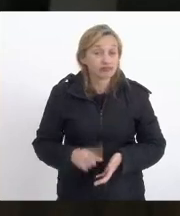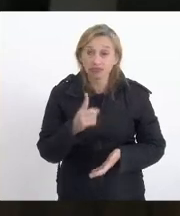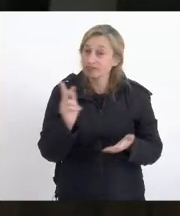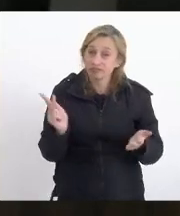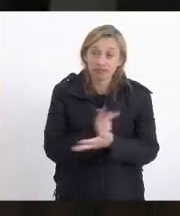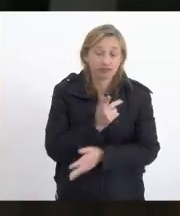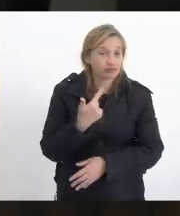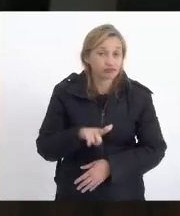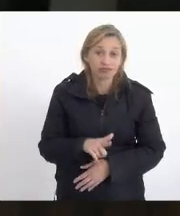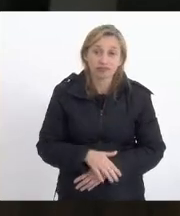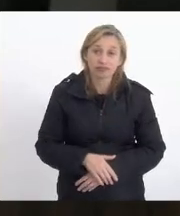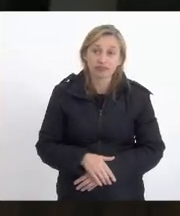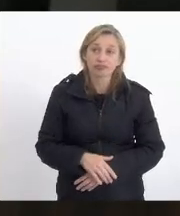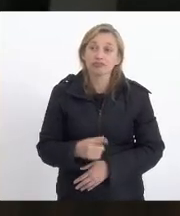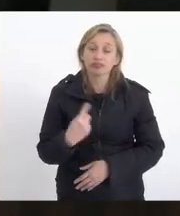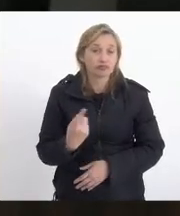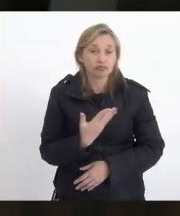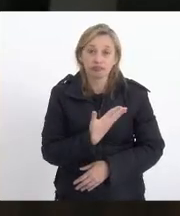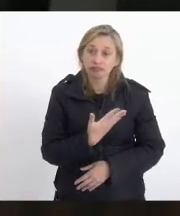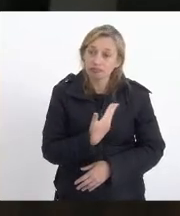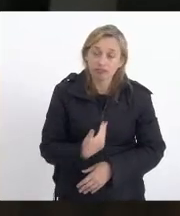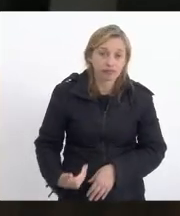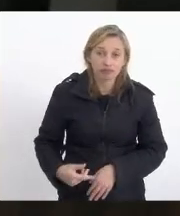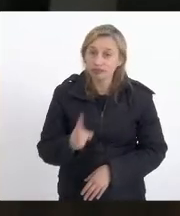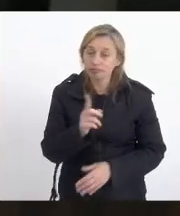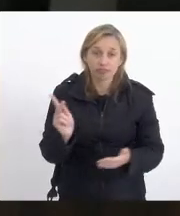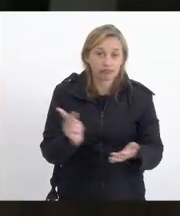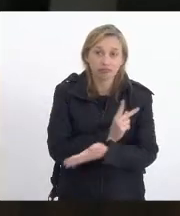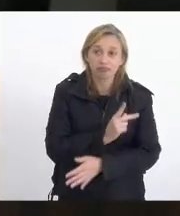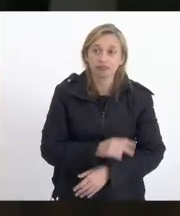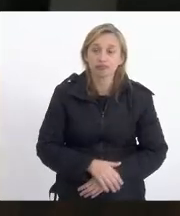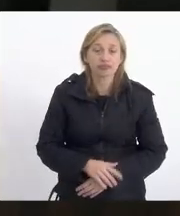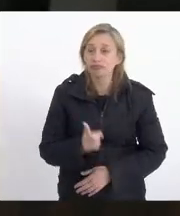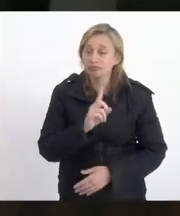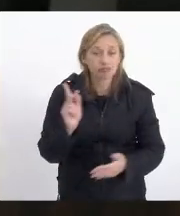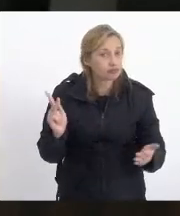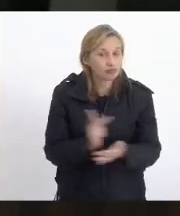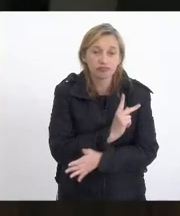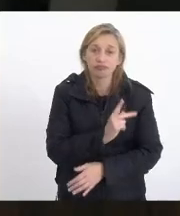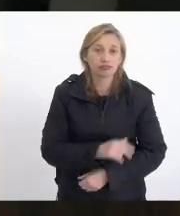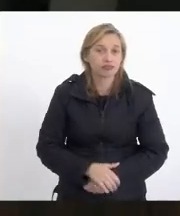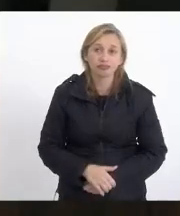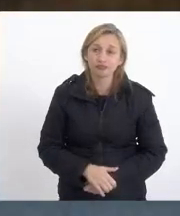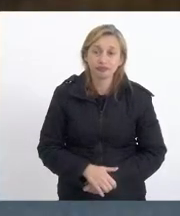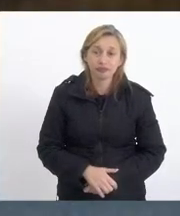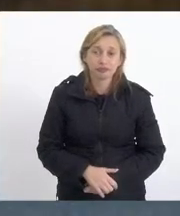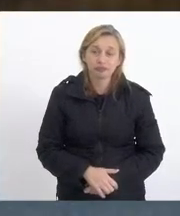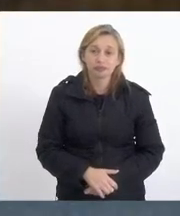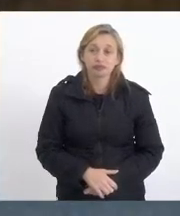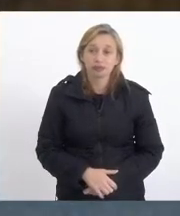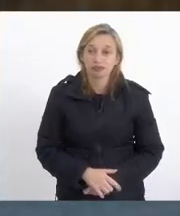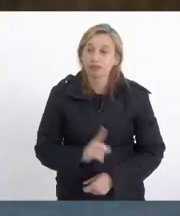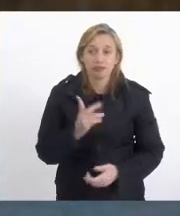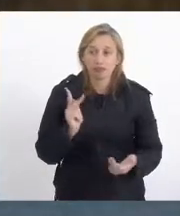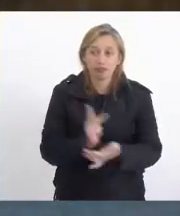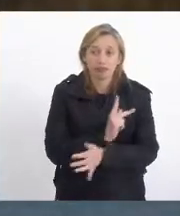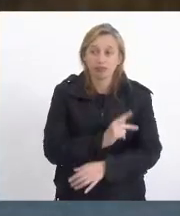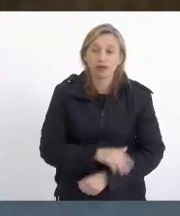acontecer de novo. No nosso governo isso não vai acontecer. Não vai acontecer. Não